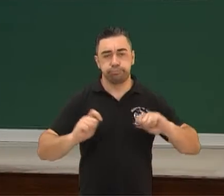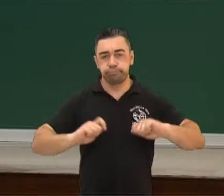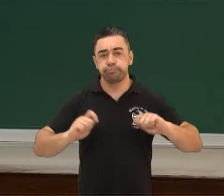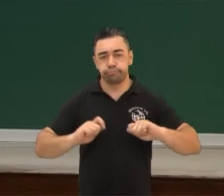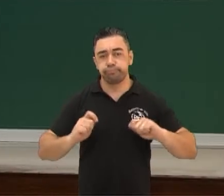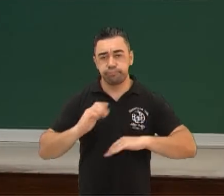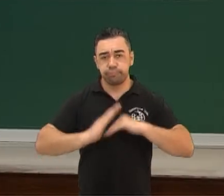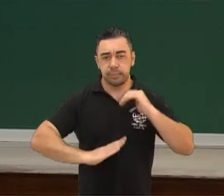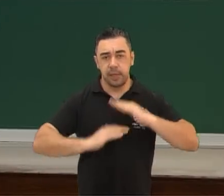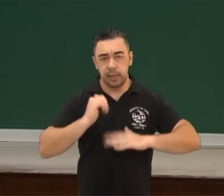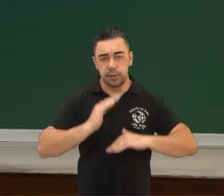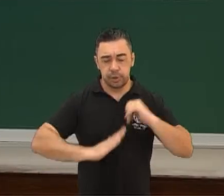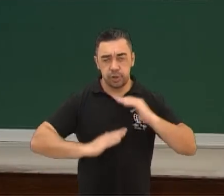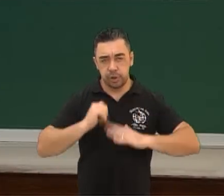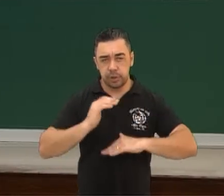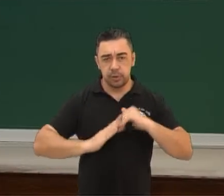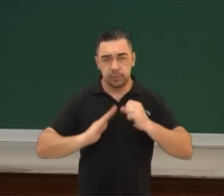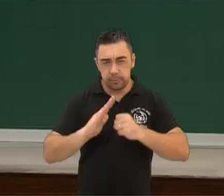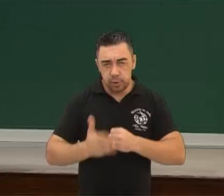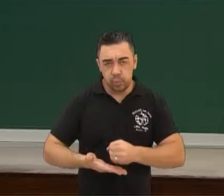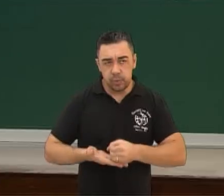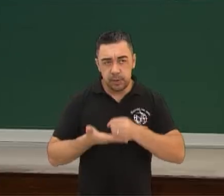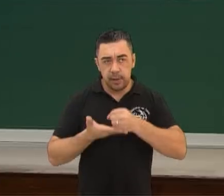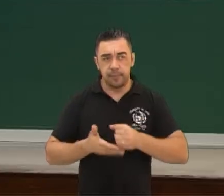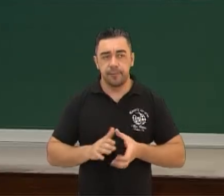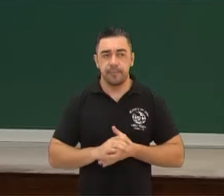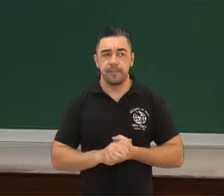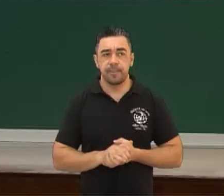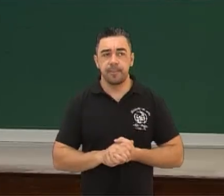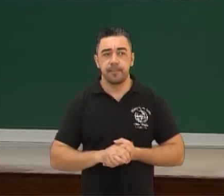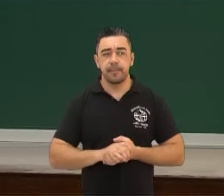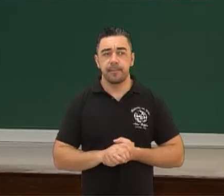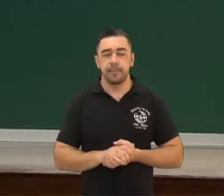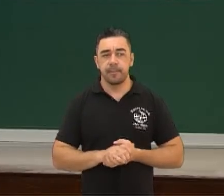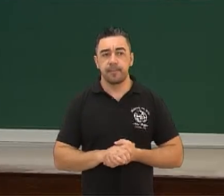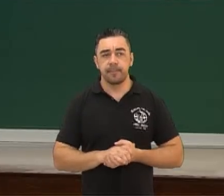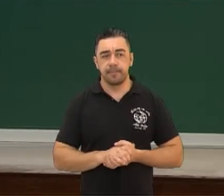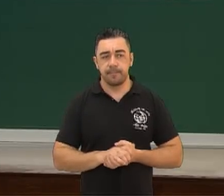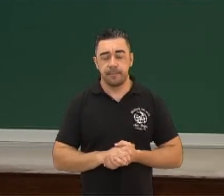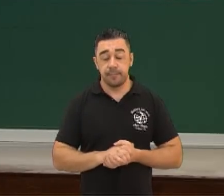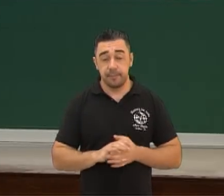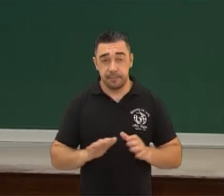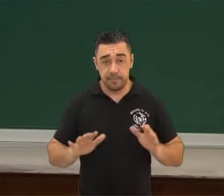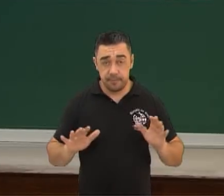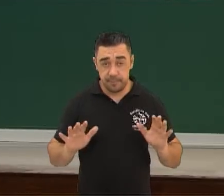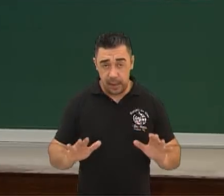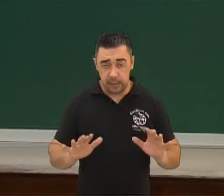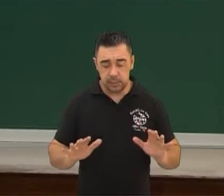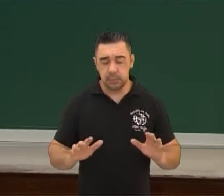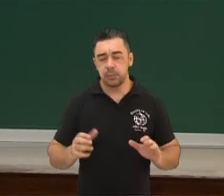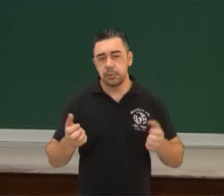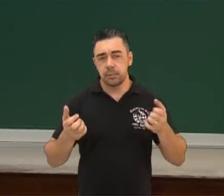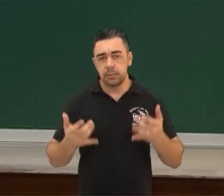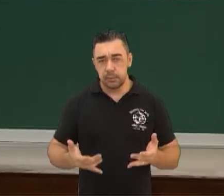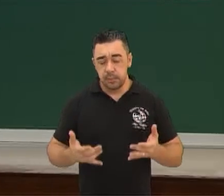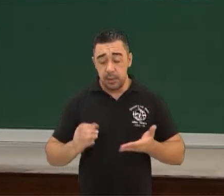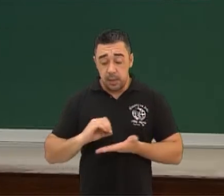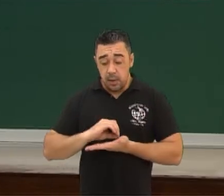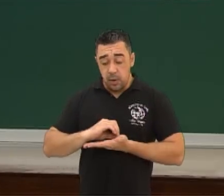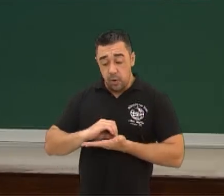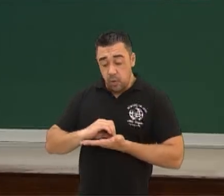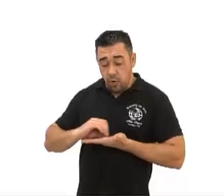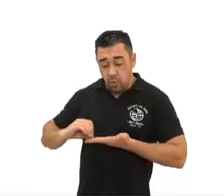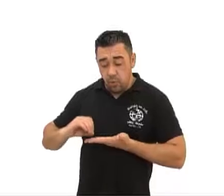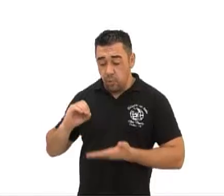possível a prática da agricultura sustentável. Mas quando a gente fala em agricultura